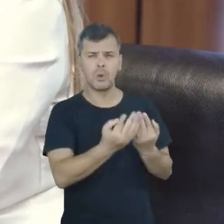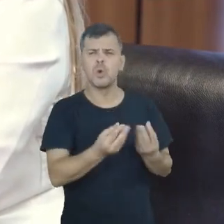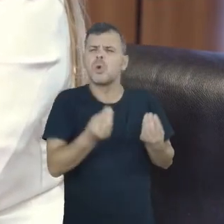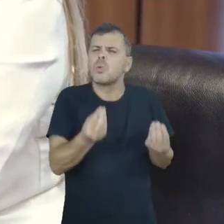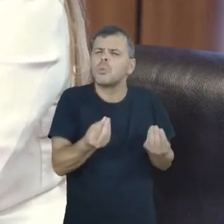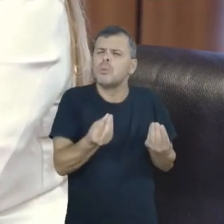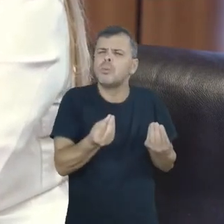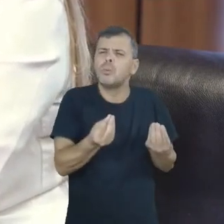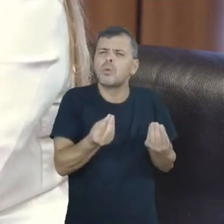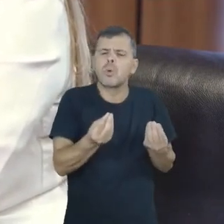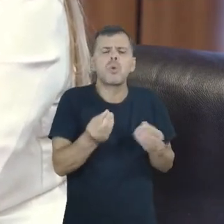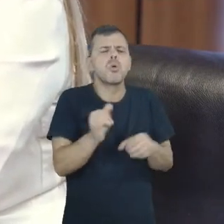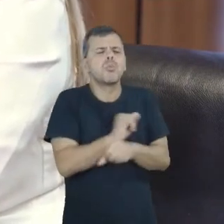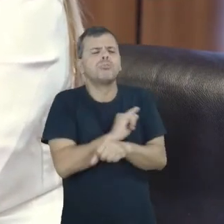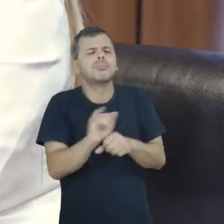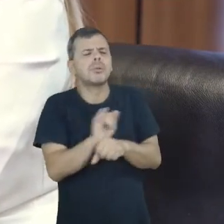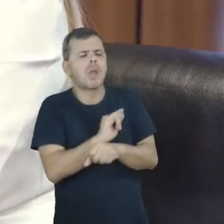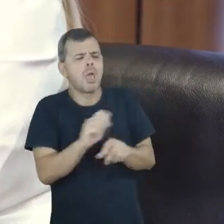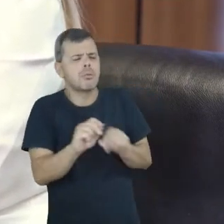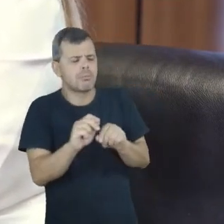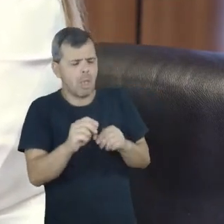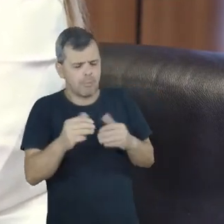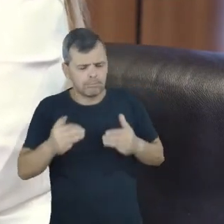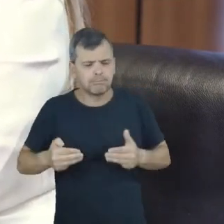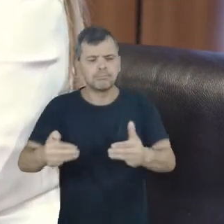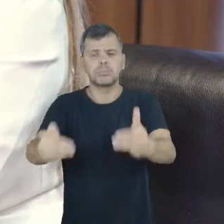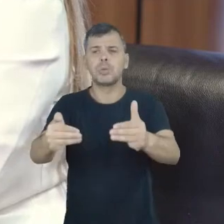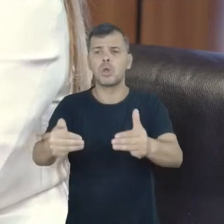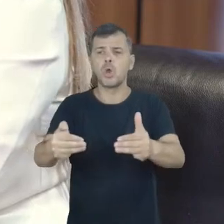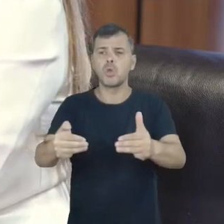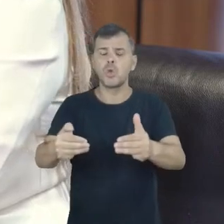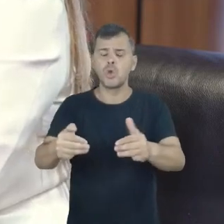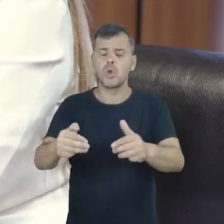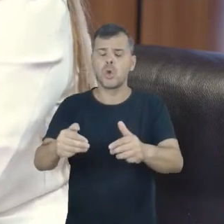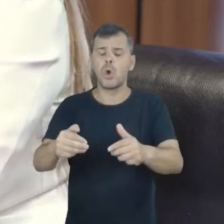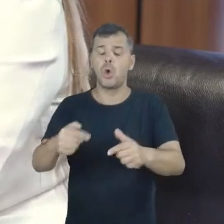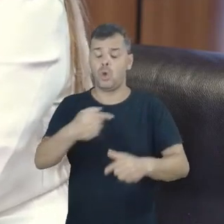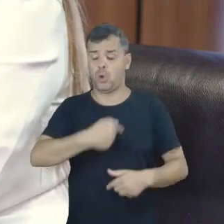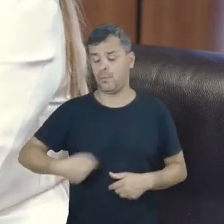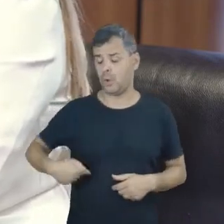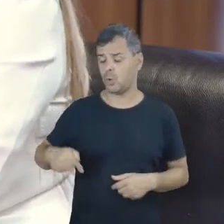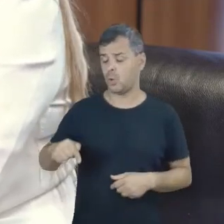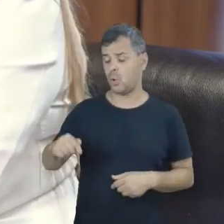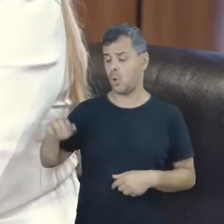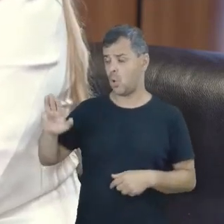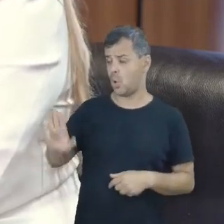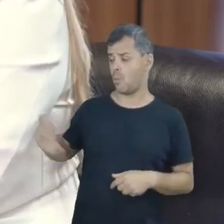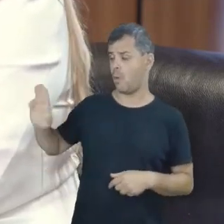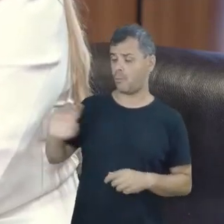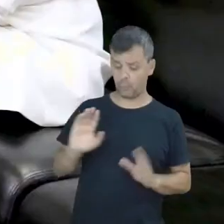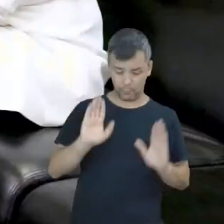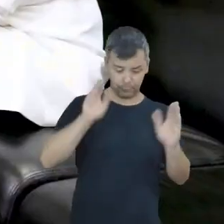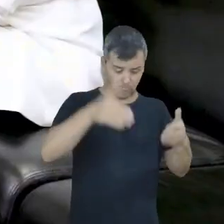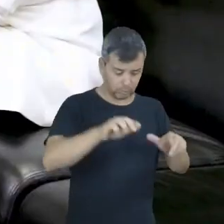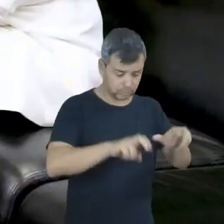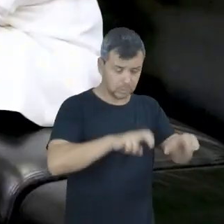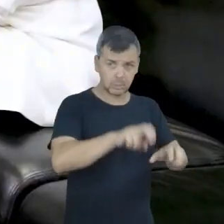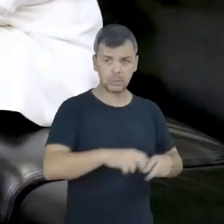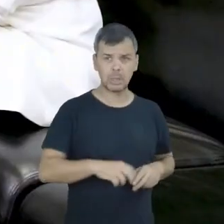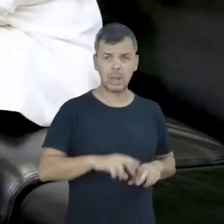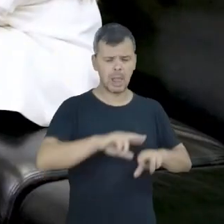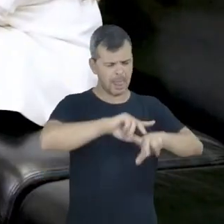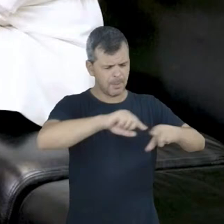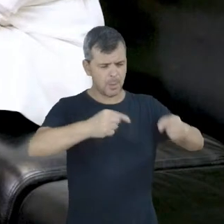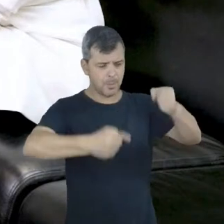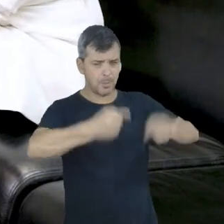Quais são as ações do Ministério, né, do governo Lula, voltado para os trabalhadores rurais? Você tem